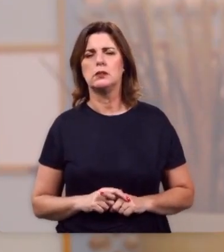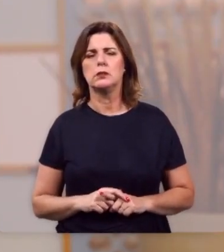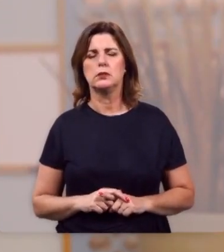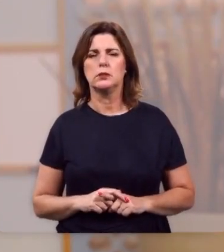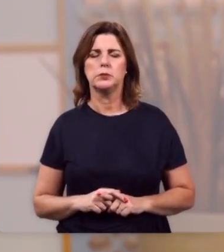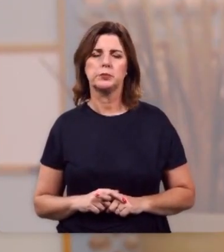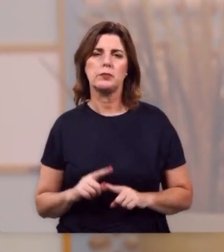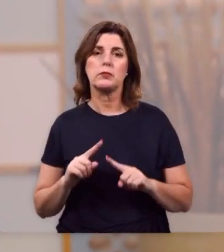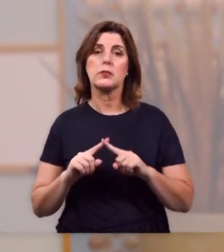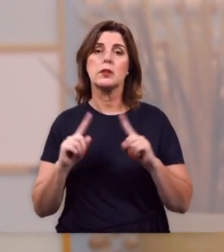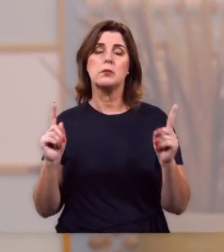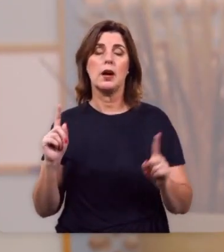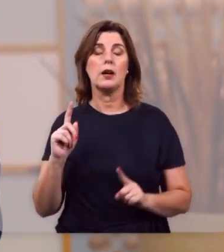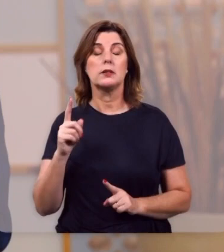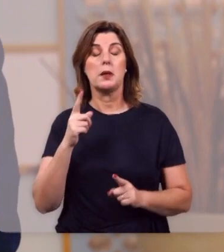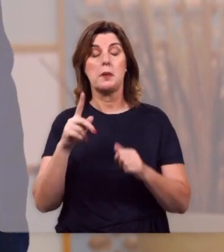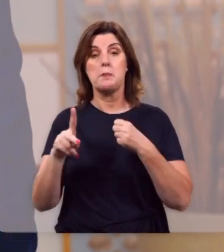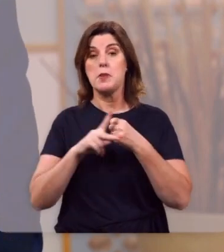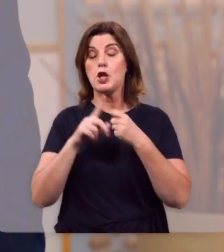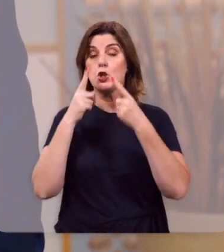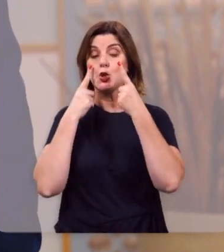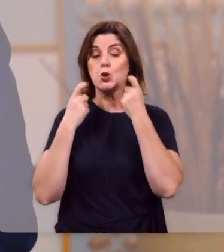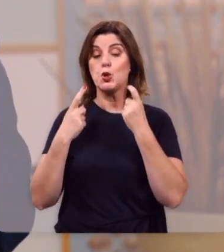Mas Pedro chorou